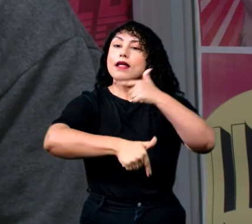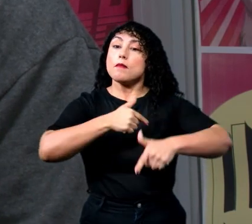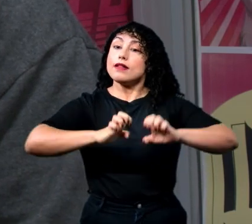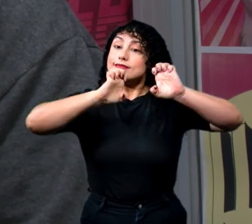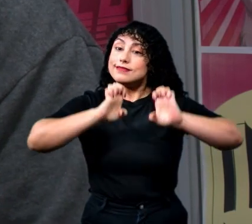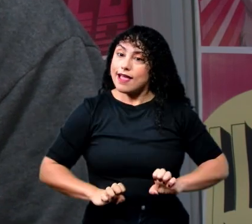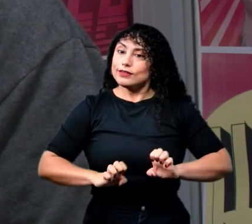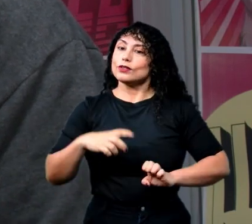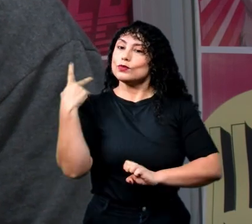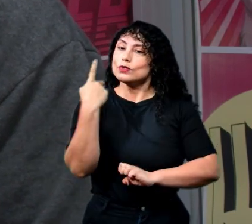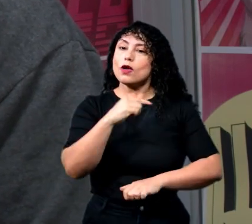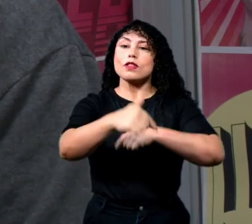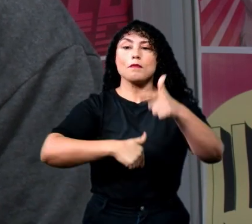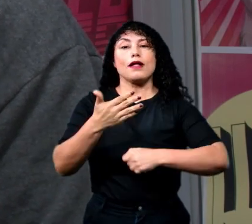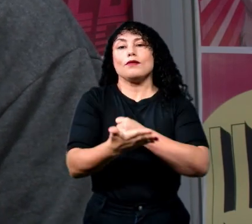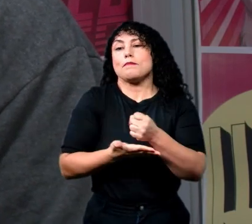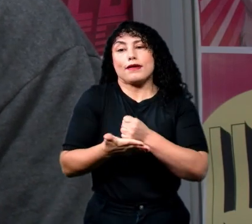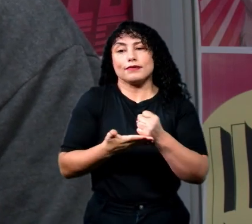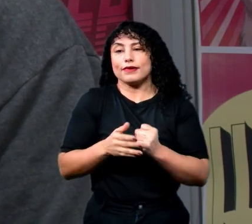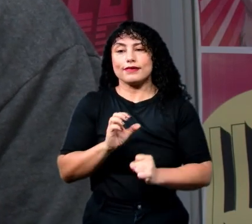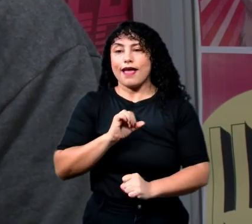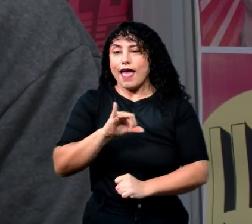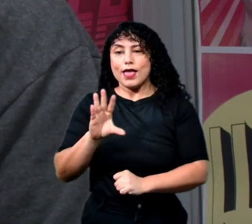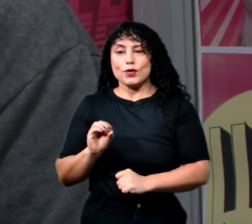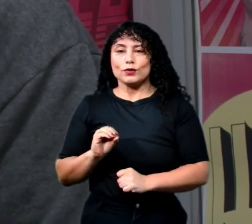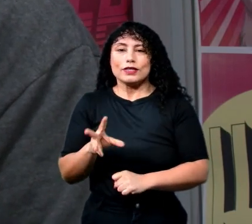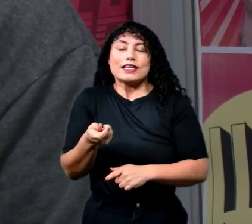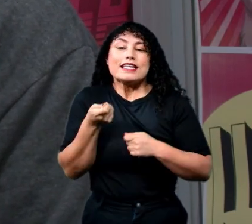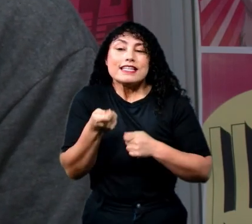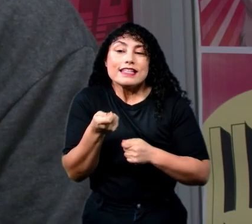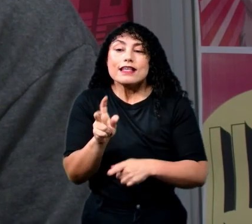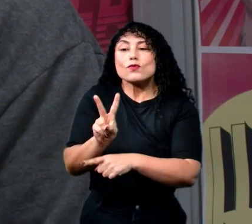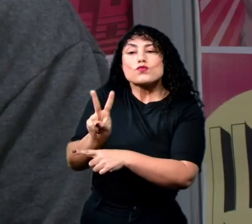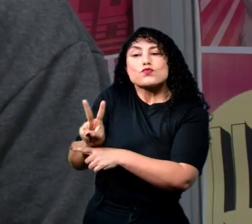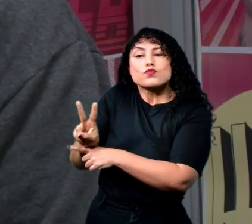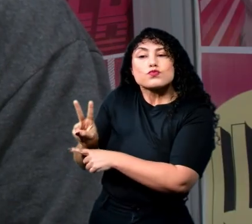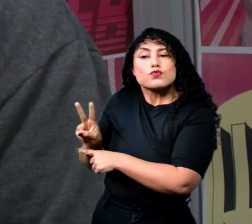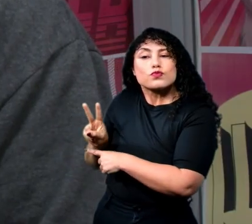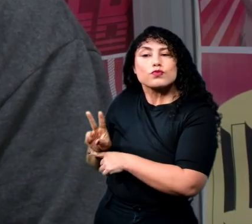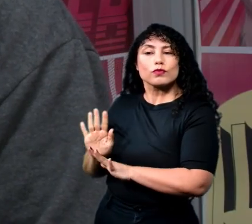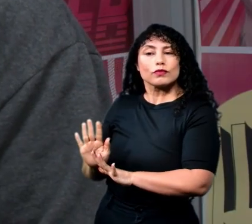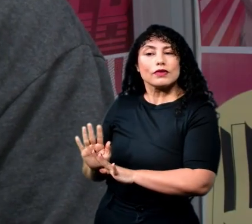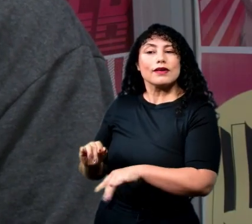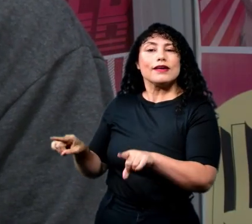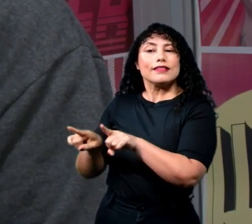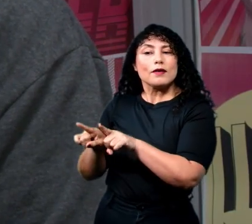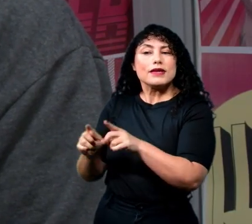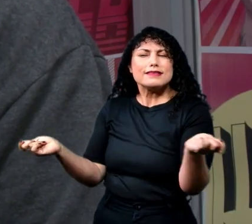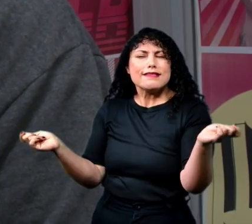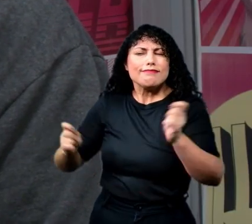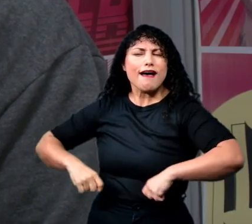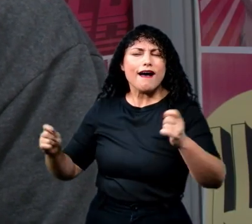ética no trabalho dele. Basicamente é isso. A gente tenta prevenir e também, se